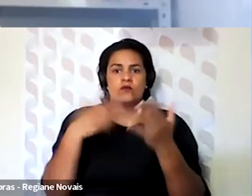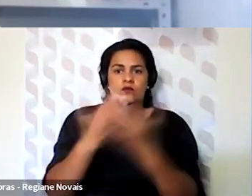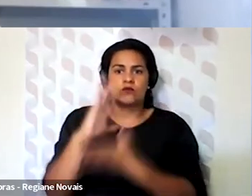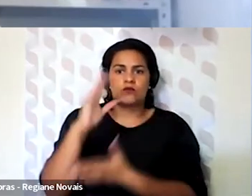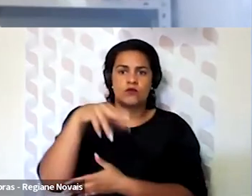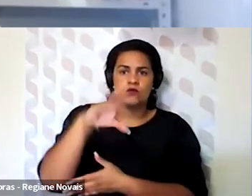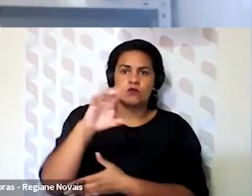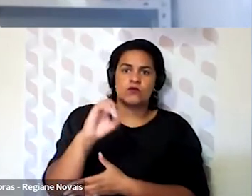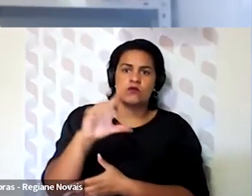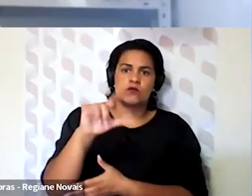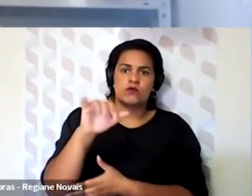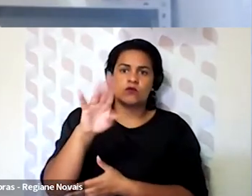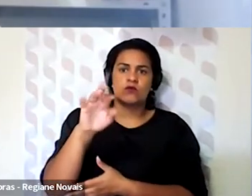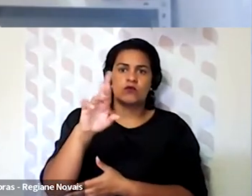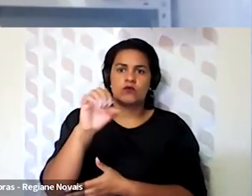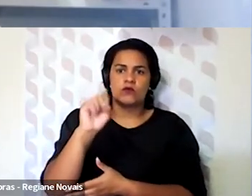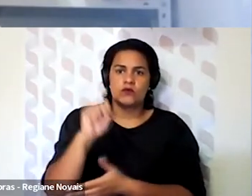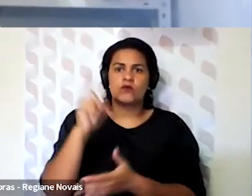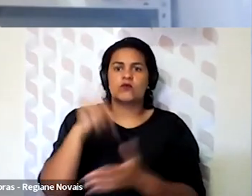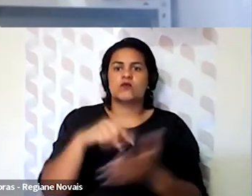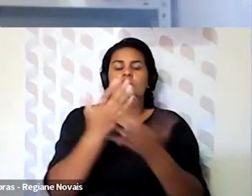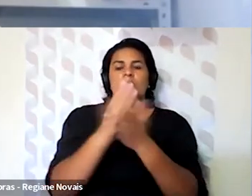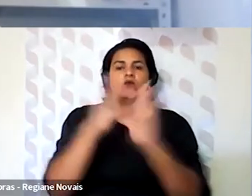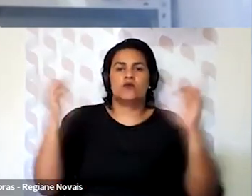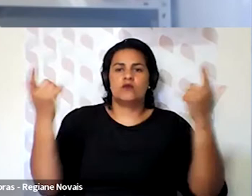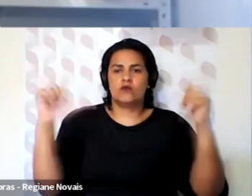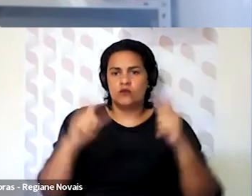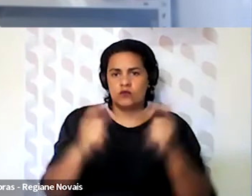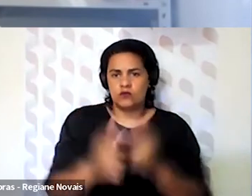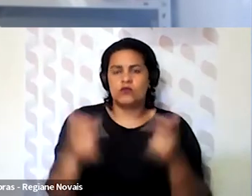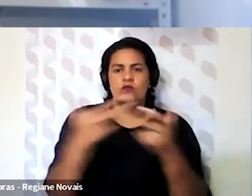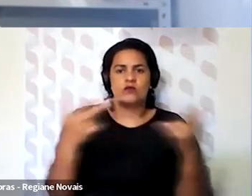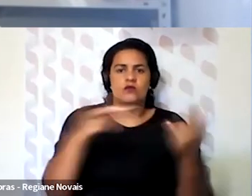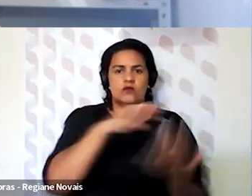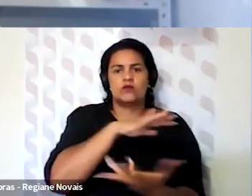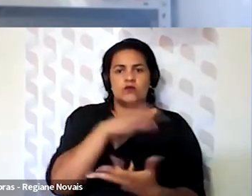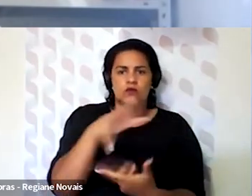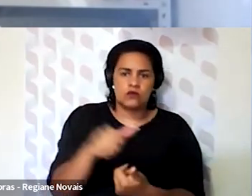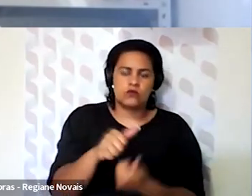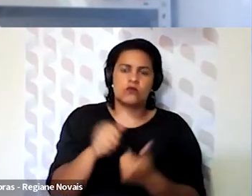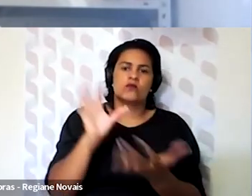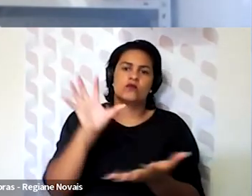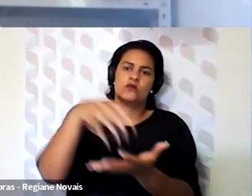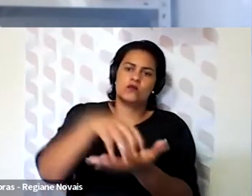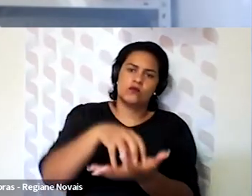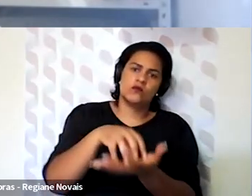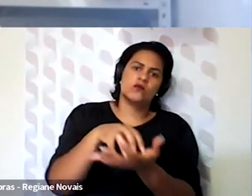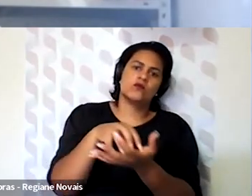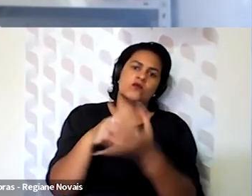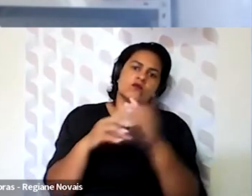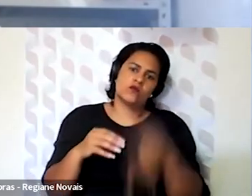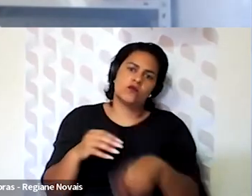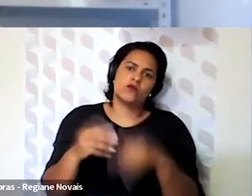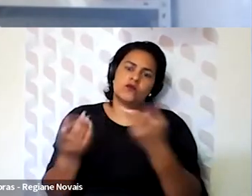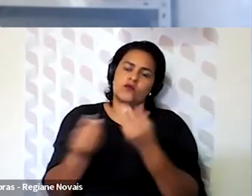econômico predatório para o planeta, concentrador de renda, que não gera, né, não distribui